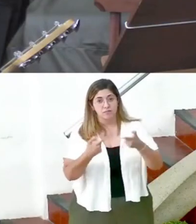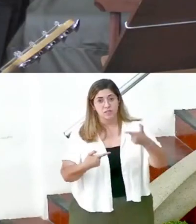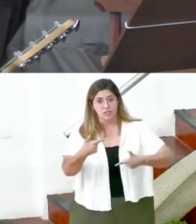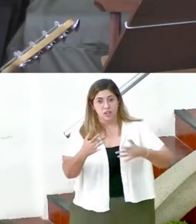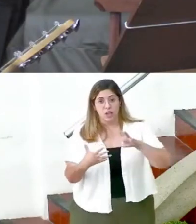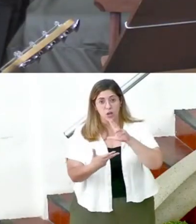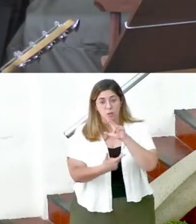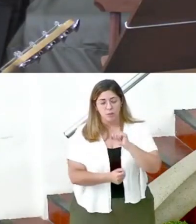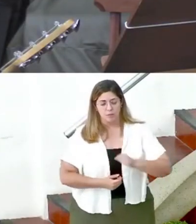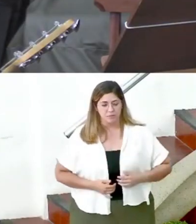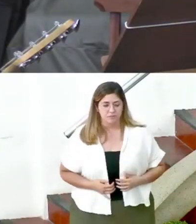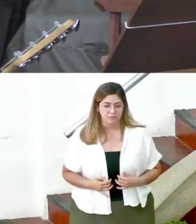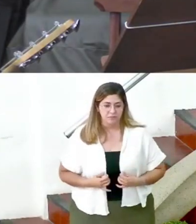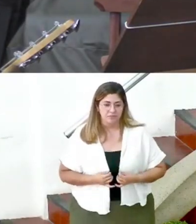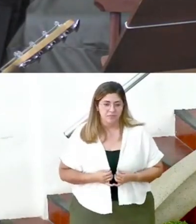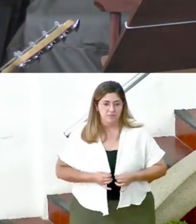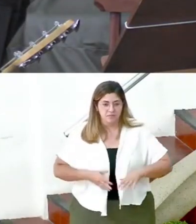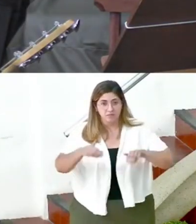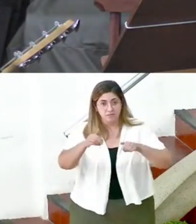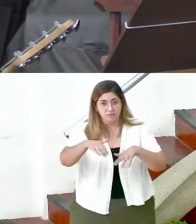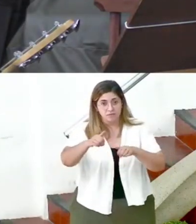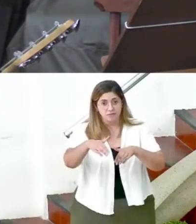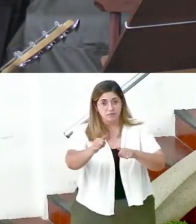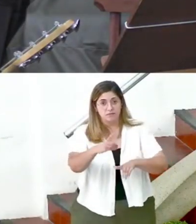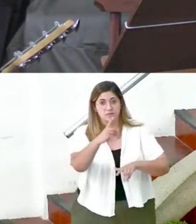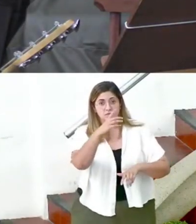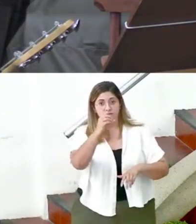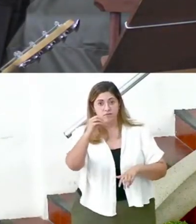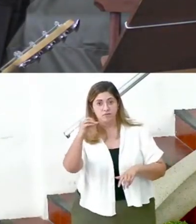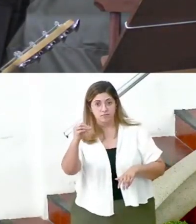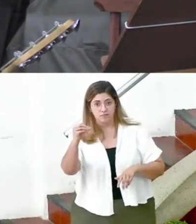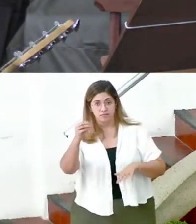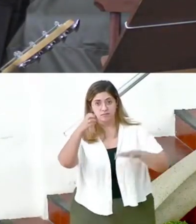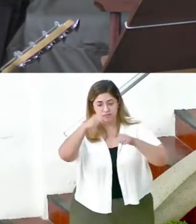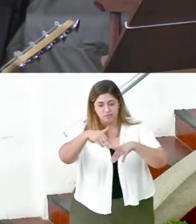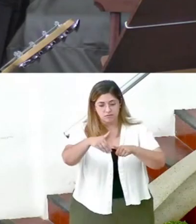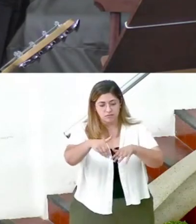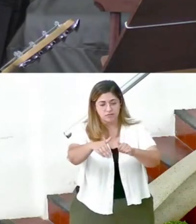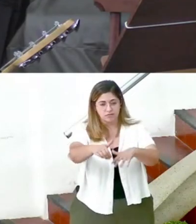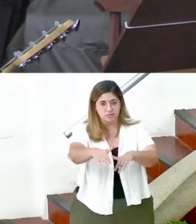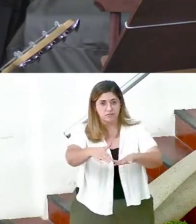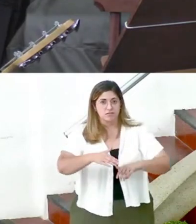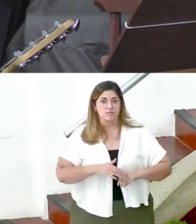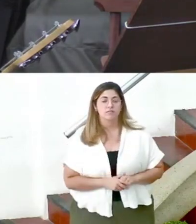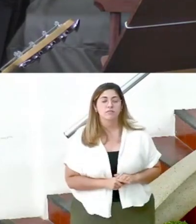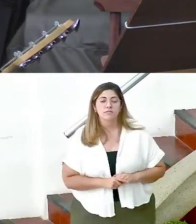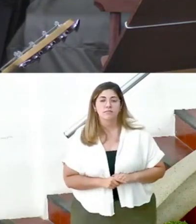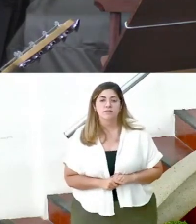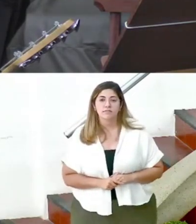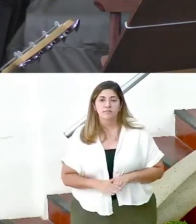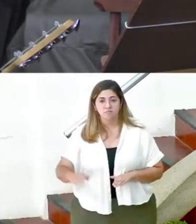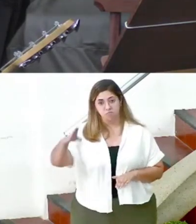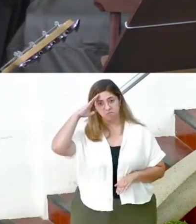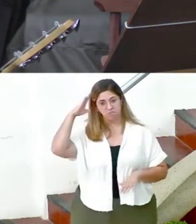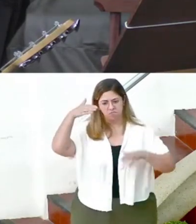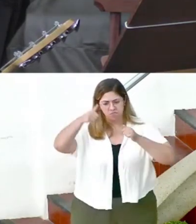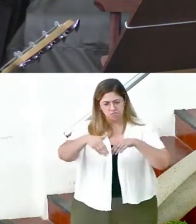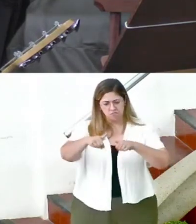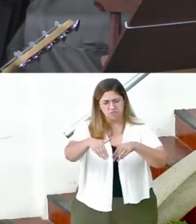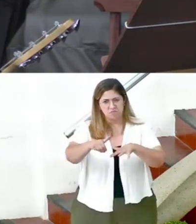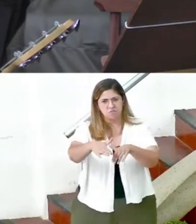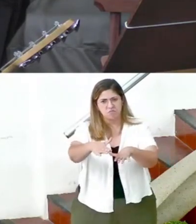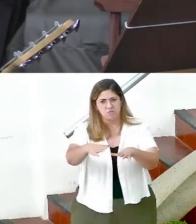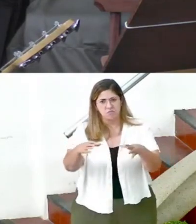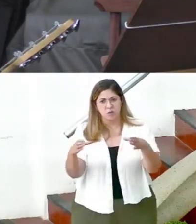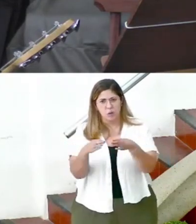documentário O Centésimo Batalhão, ou Batalhão 100. Batalhão 100. É uma história, é real, isso aconteceu mesmo, é